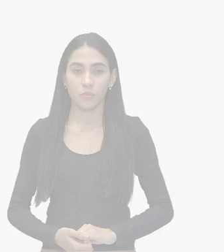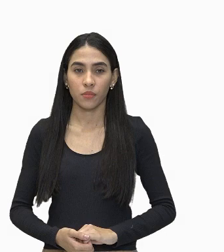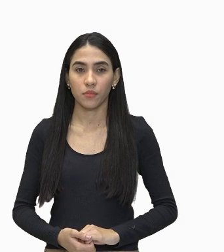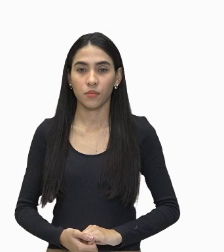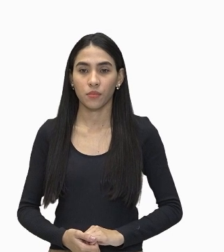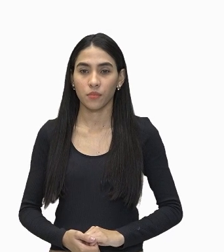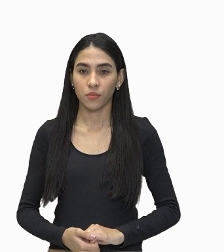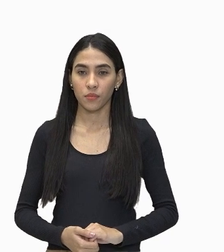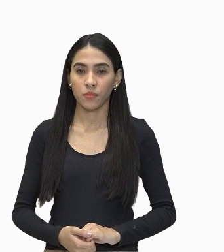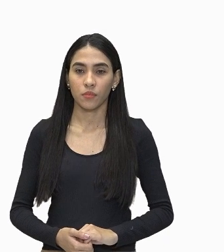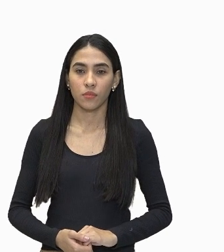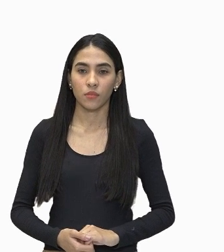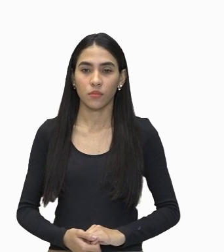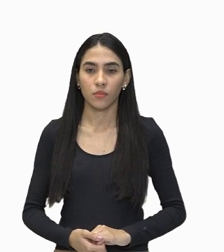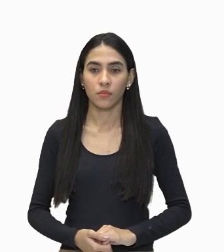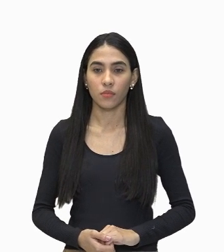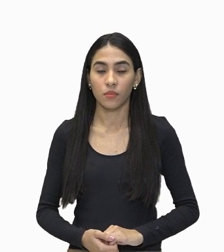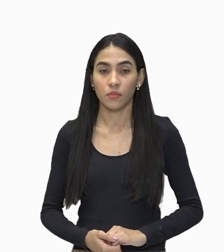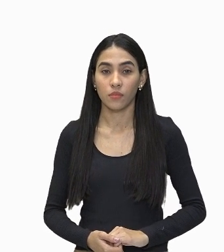Husserl.